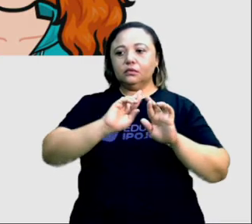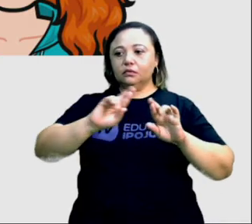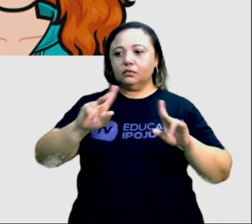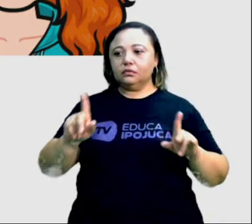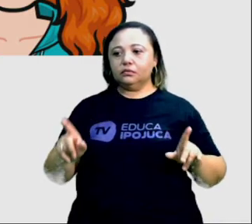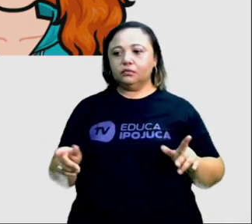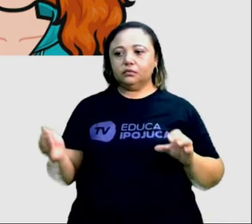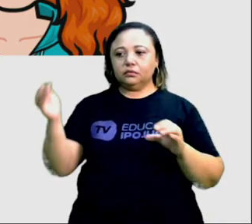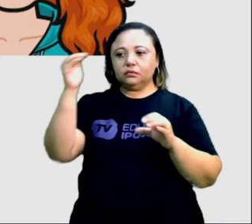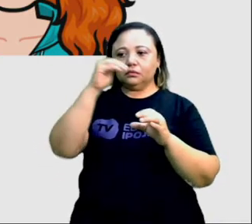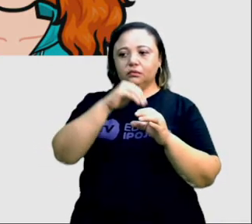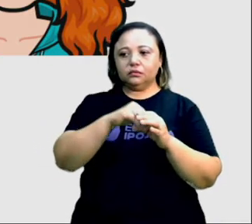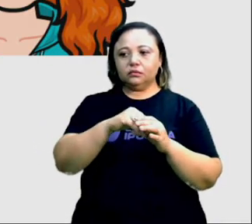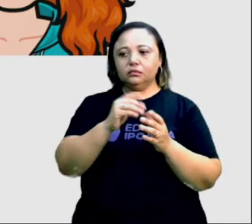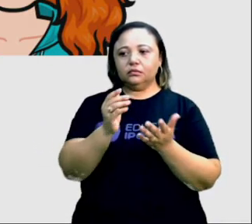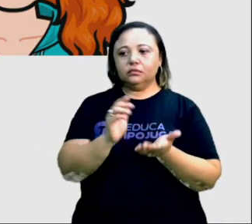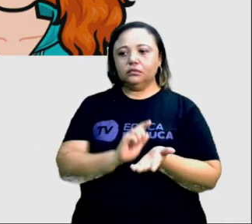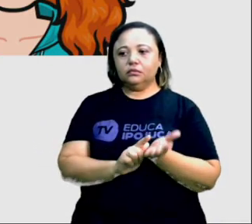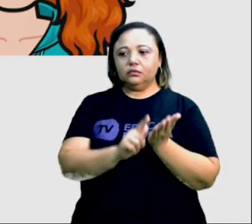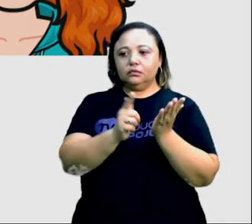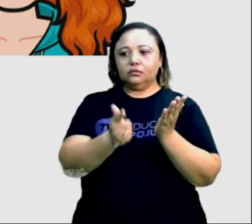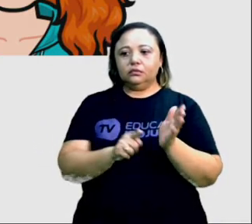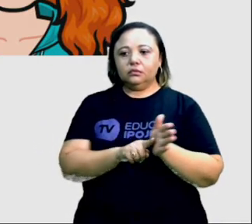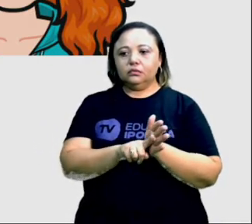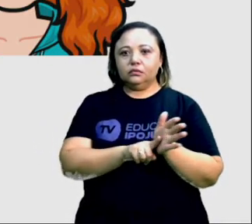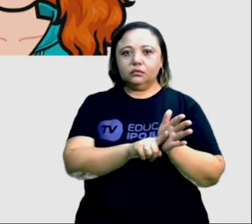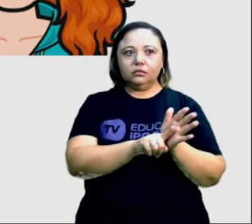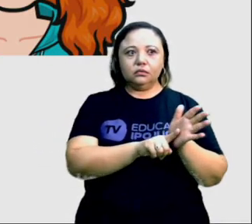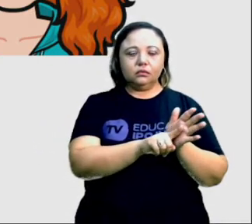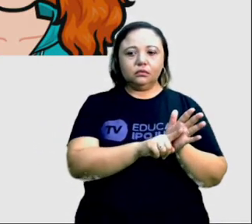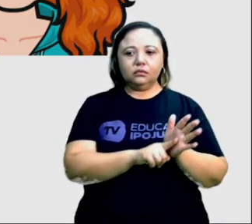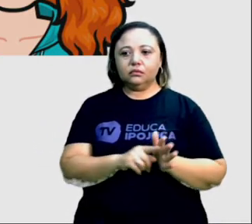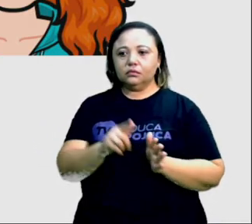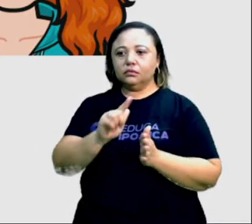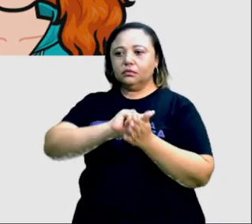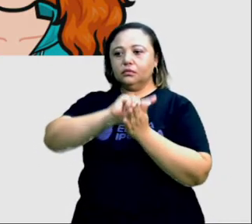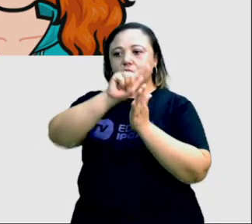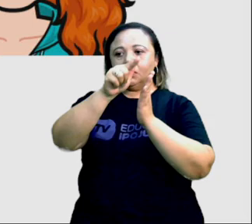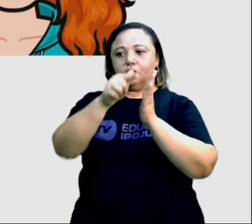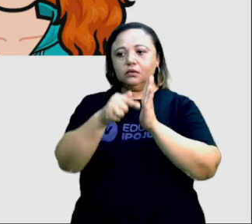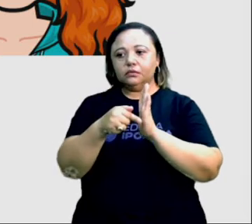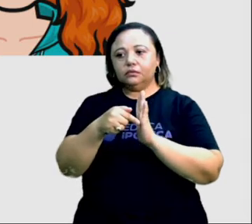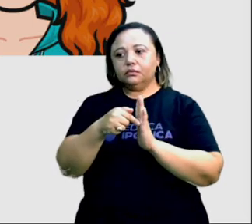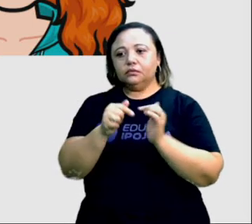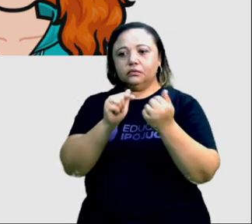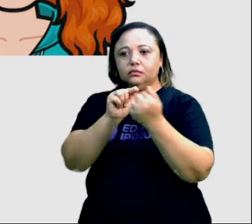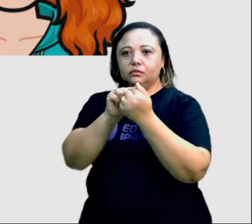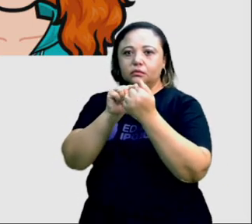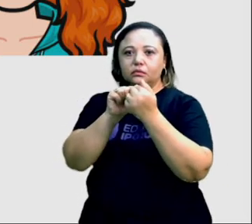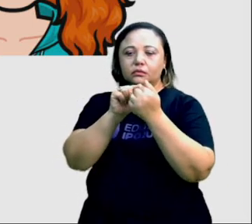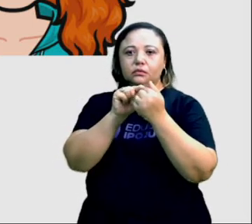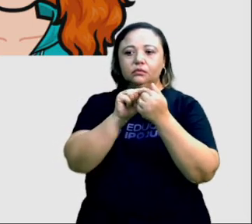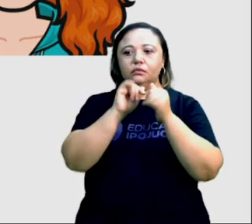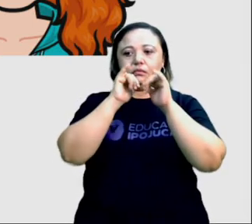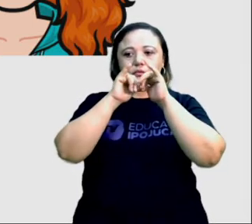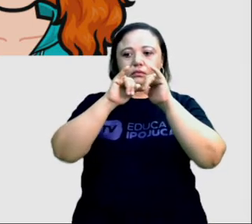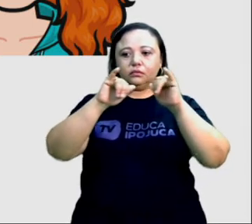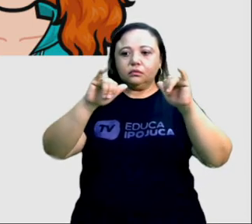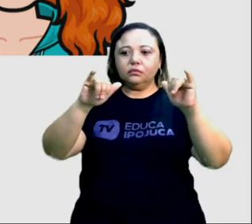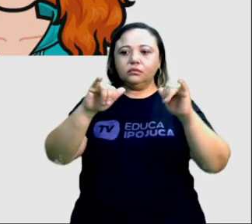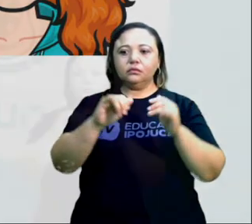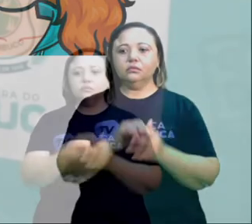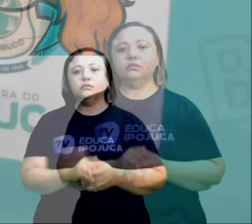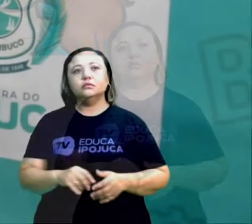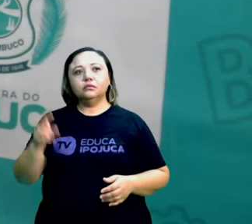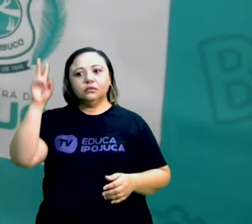tudo dentro do jornal. Pesquisem um gênero jornalístico que mais se assemelha com a notícia. Ele é bem parecido.